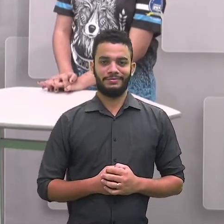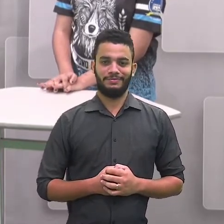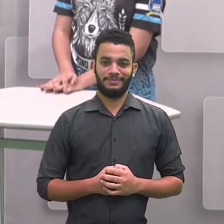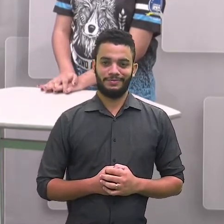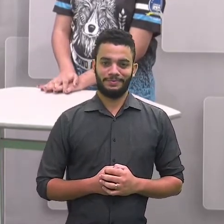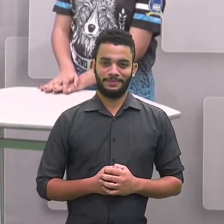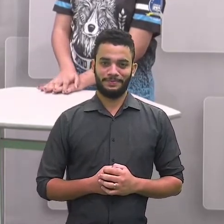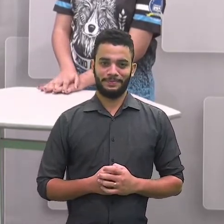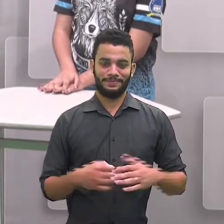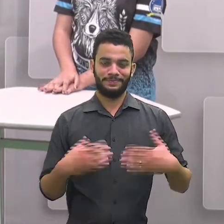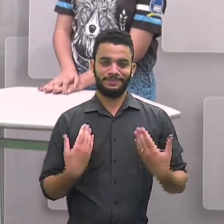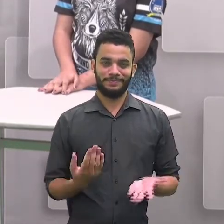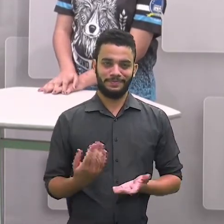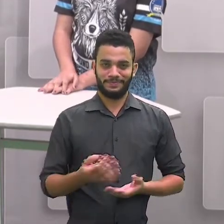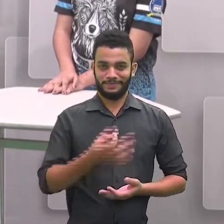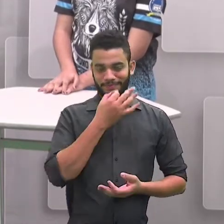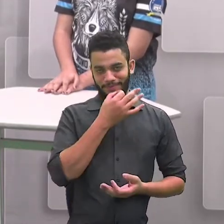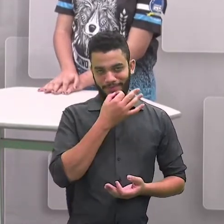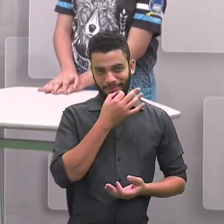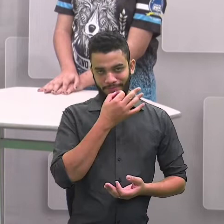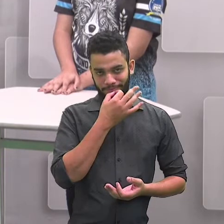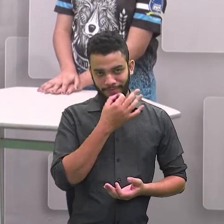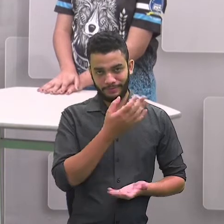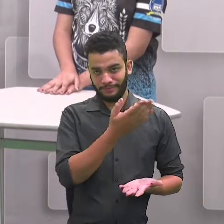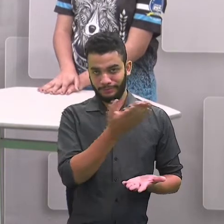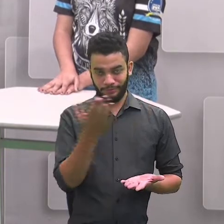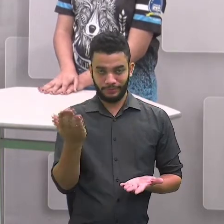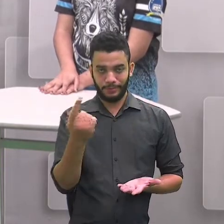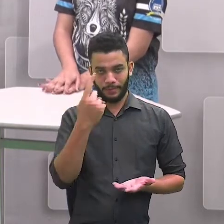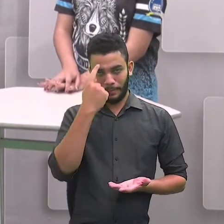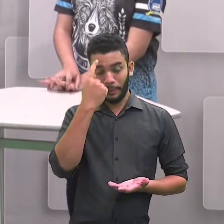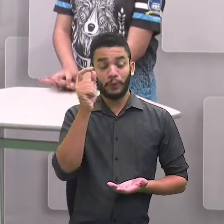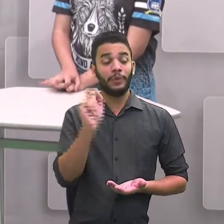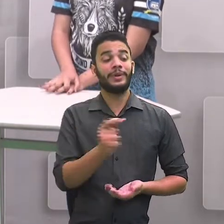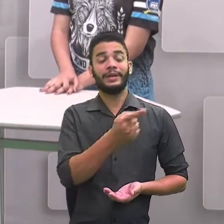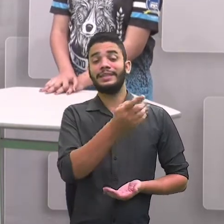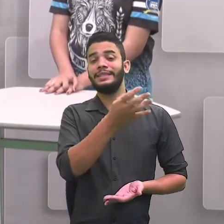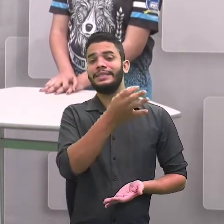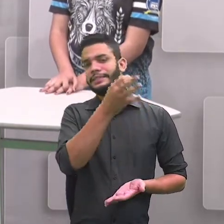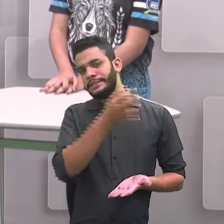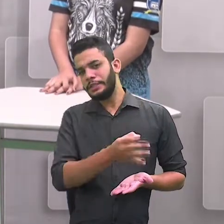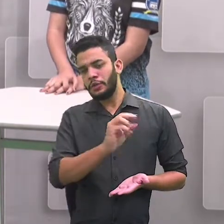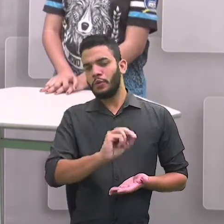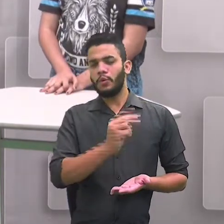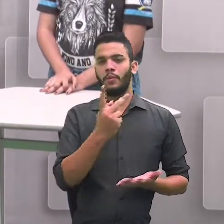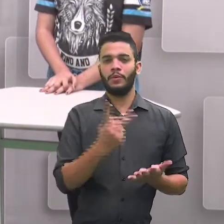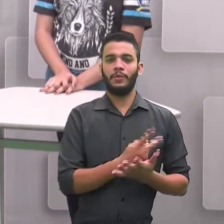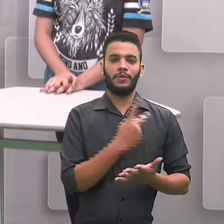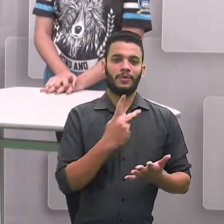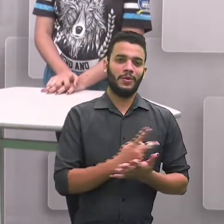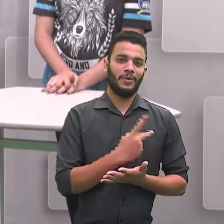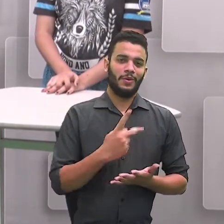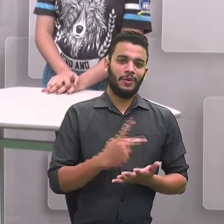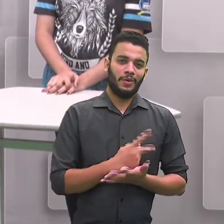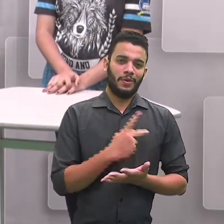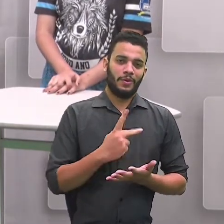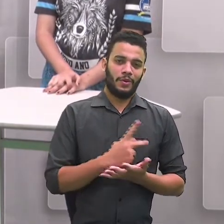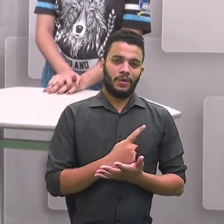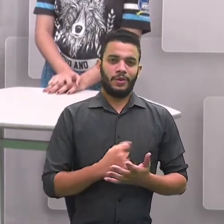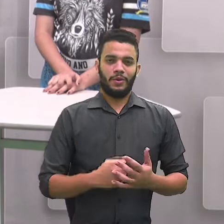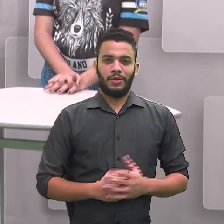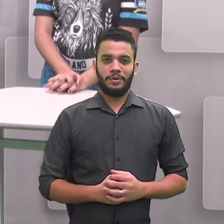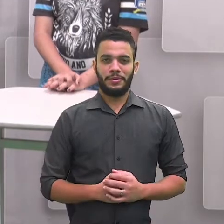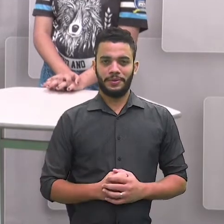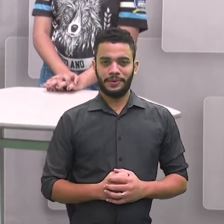E aí, pessoal? Será que ela acertou? Você tem certeza? Sim. Muito bem. Que é isso, meu filho? Calma.